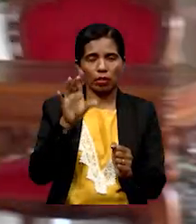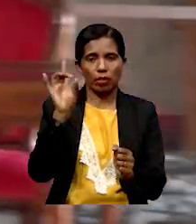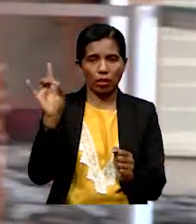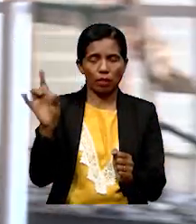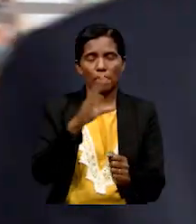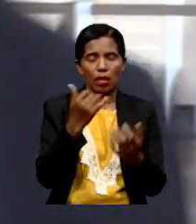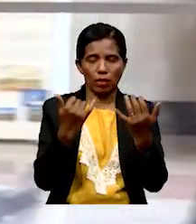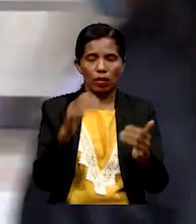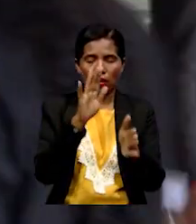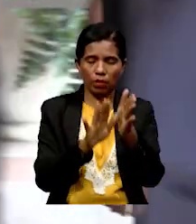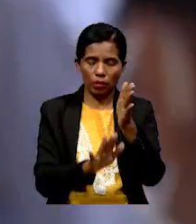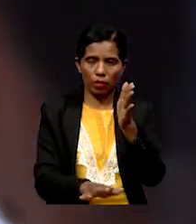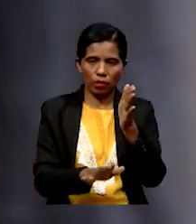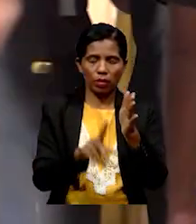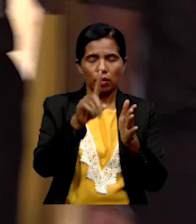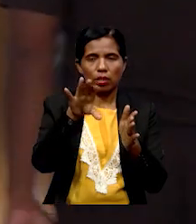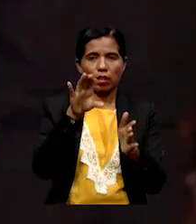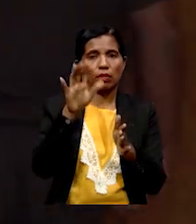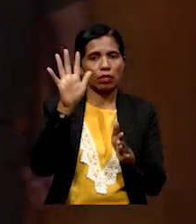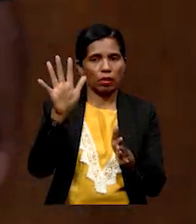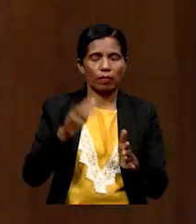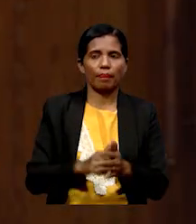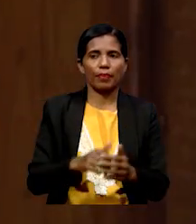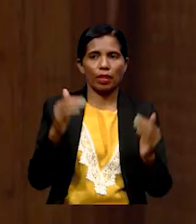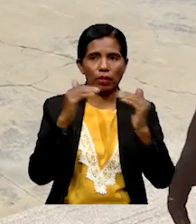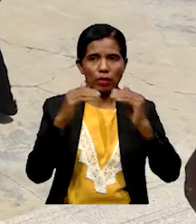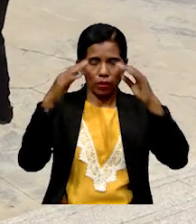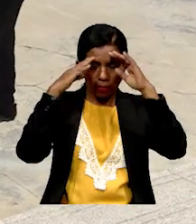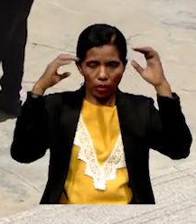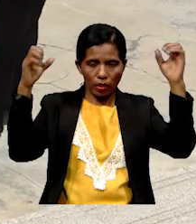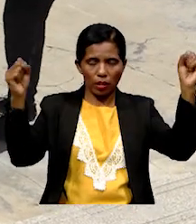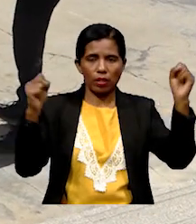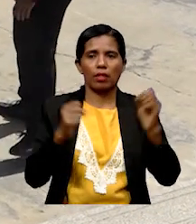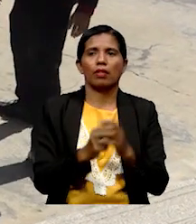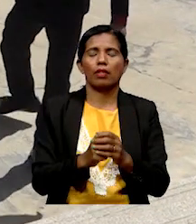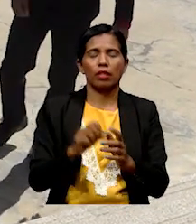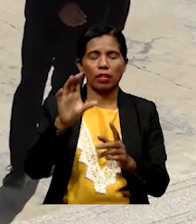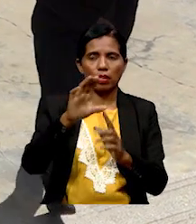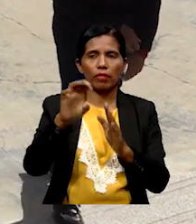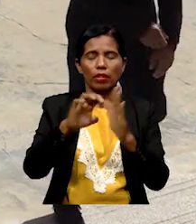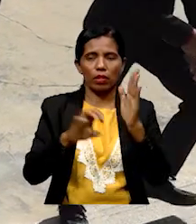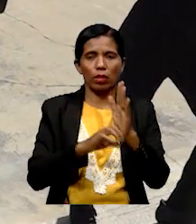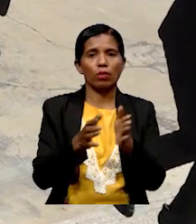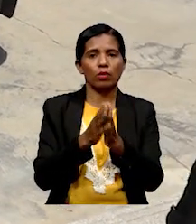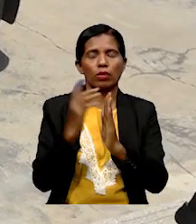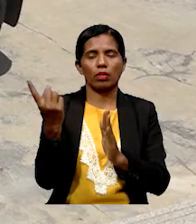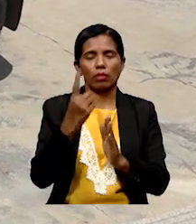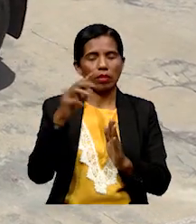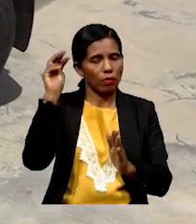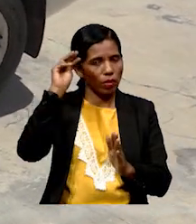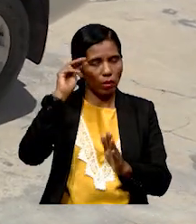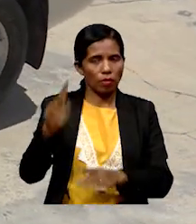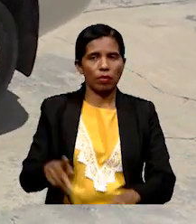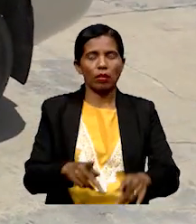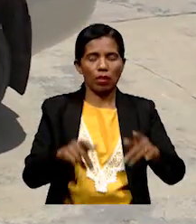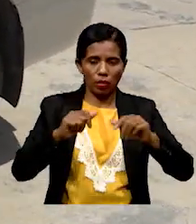daudaune reduz ona ba atus idalima. Durante o encontro com o Presidente da República, chefe de Estado Husuna Fatin do Ministério Público,